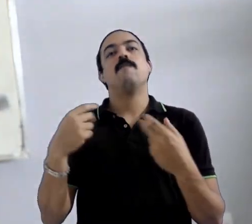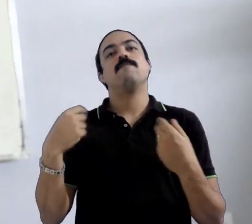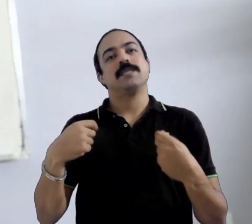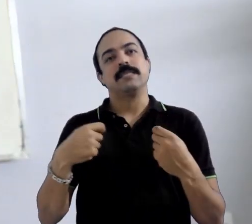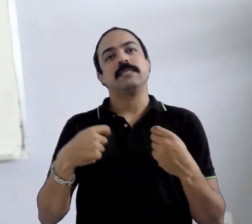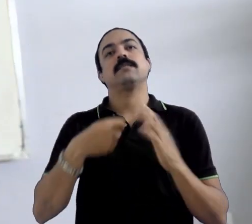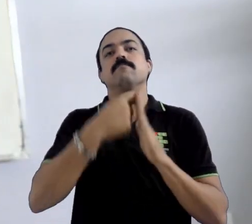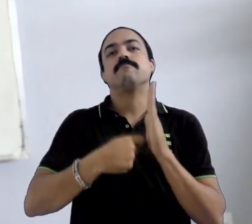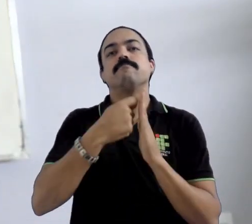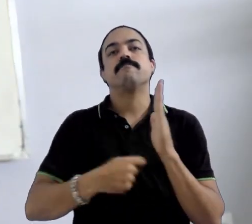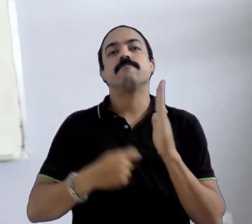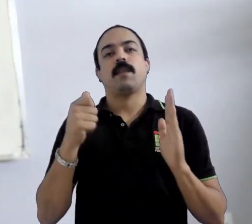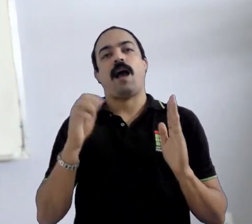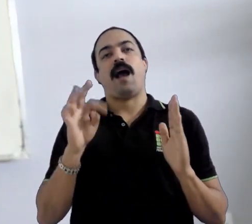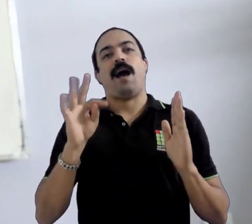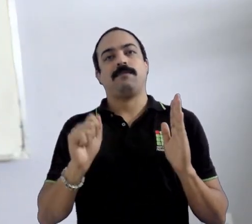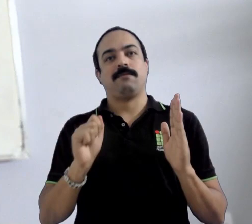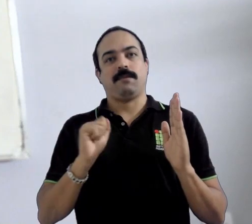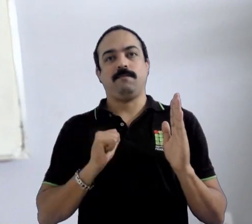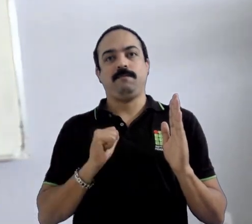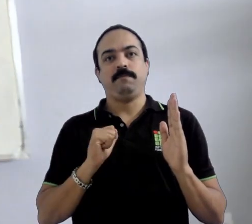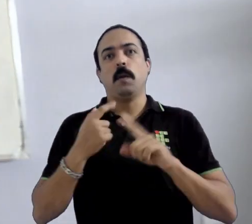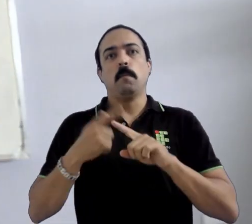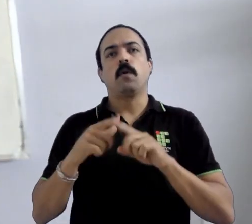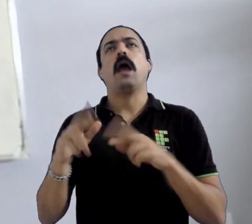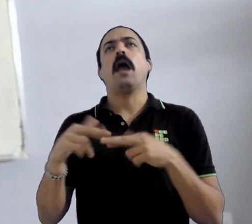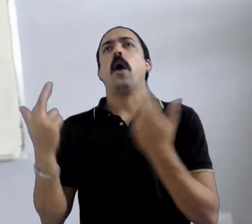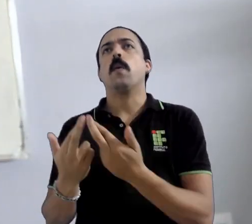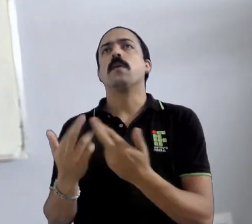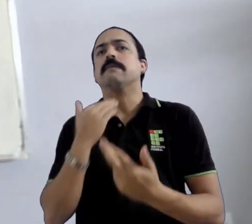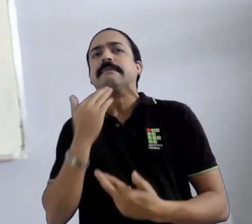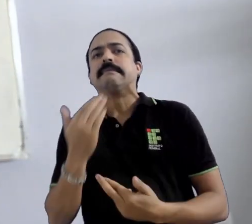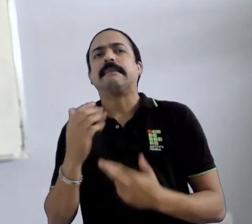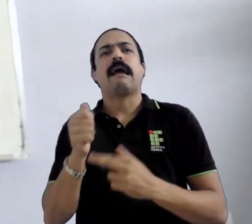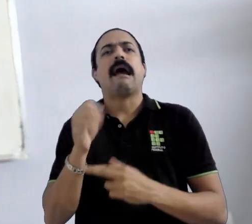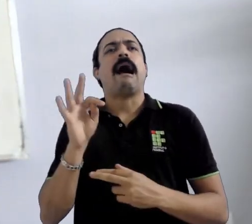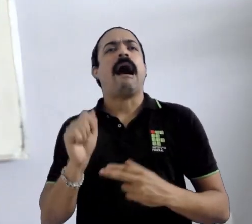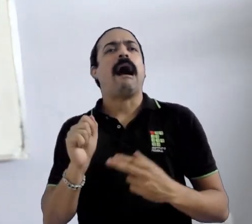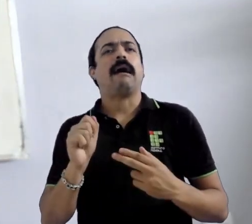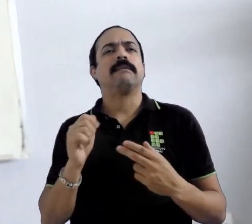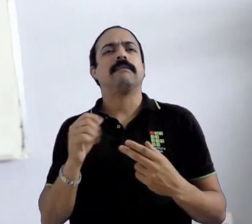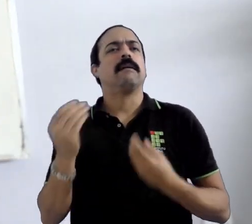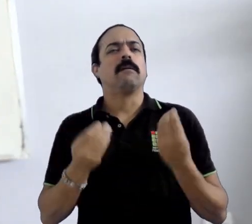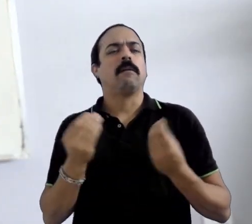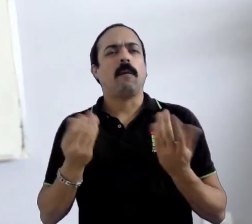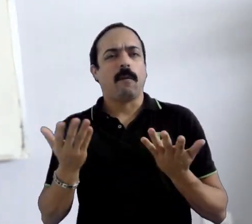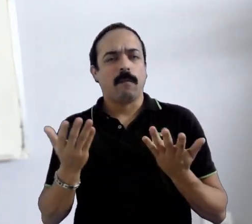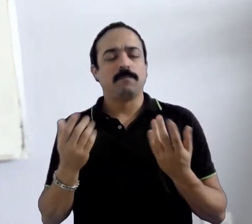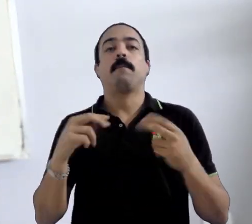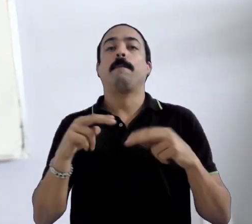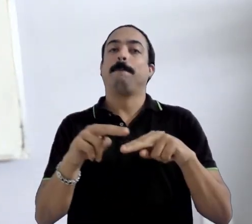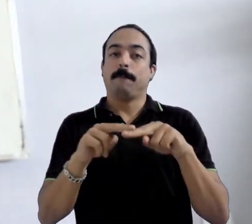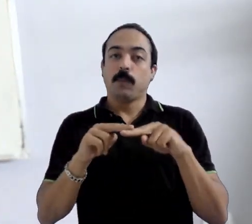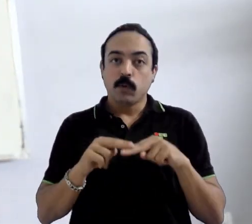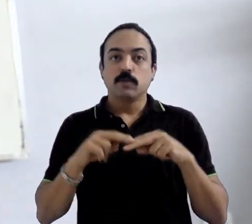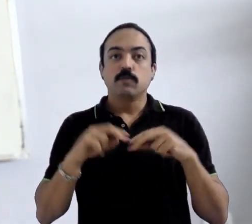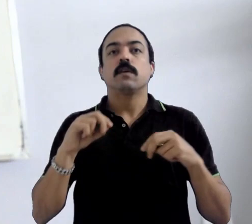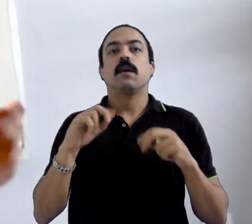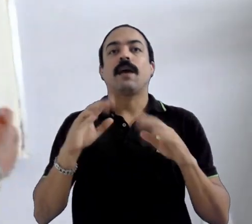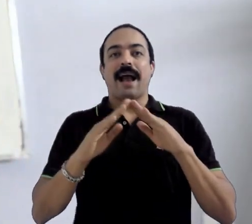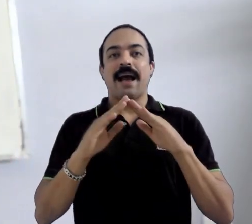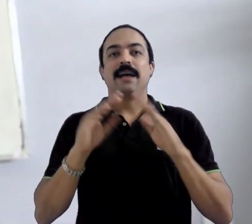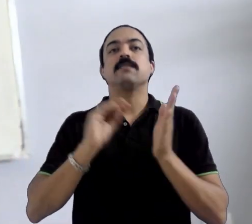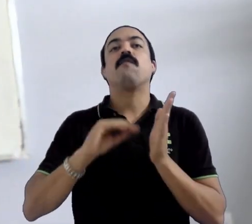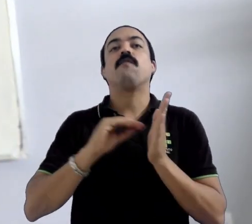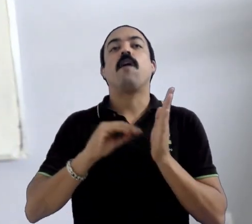sem ata não aconteceu. Mas, pessoal, vocês devem ter notado que está faltando uma coisa nessa casinha, né? Essa